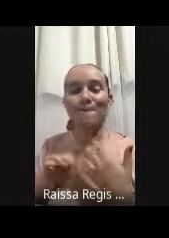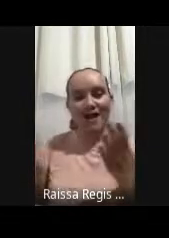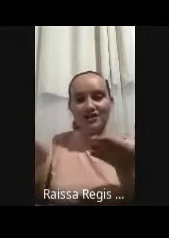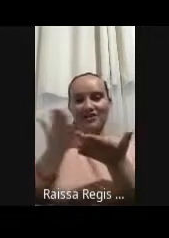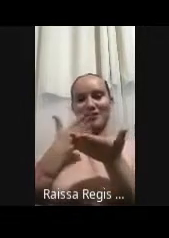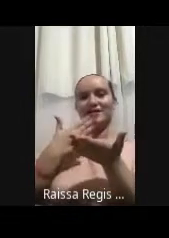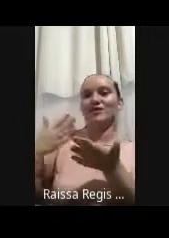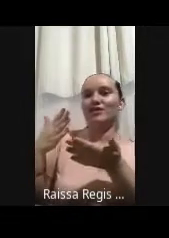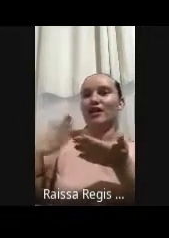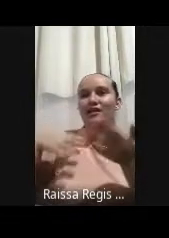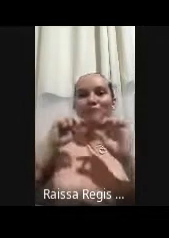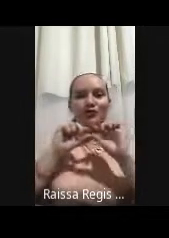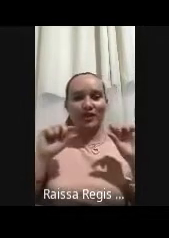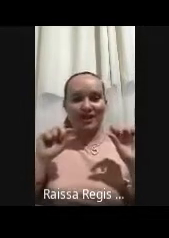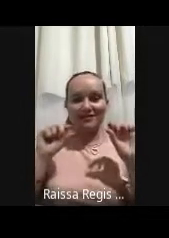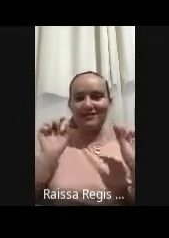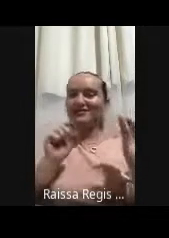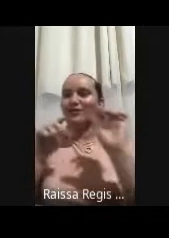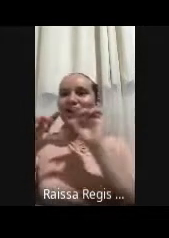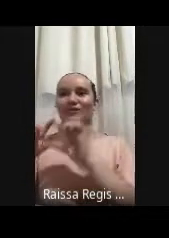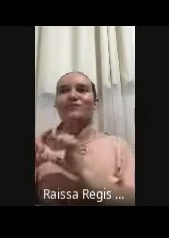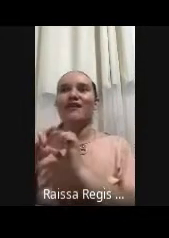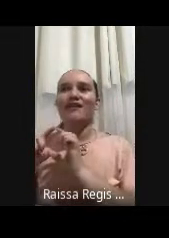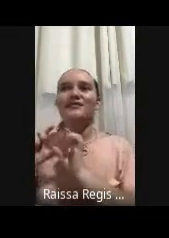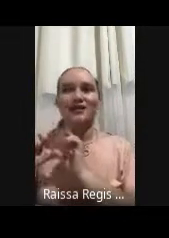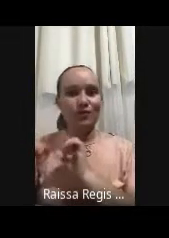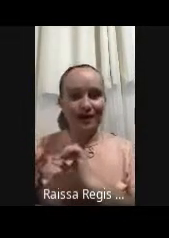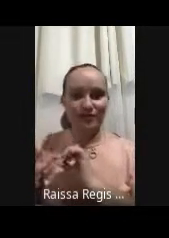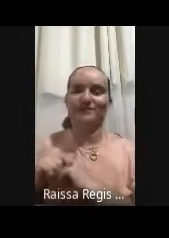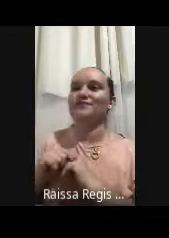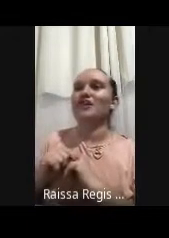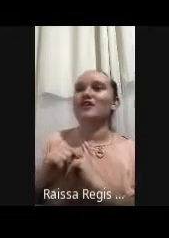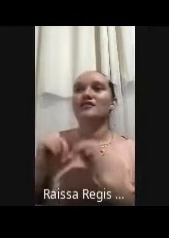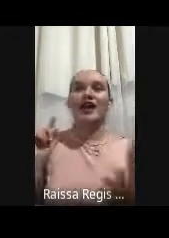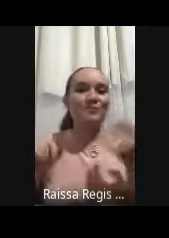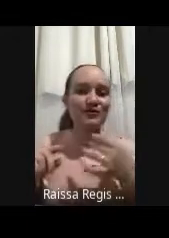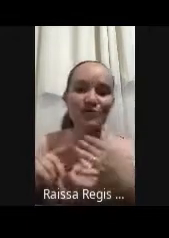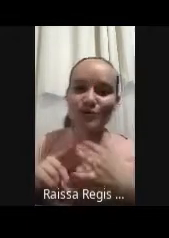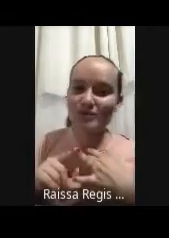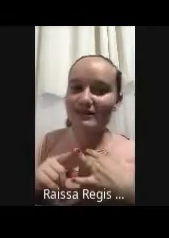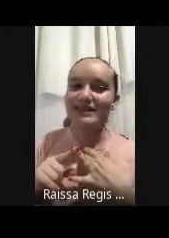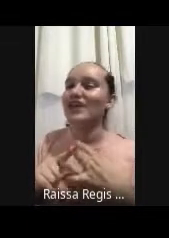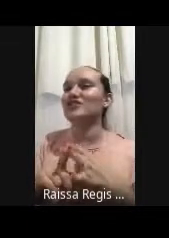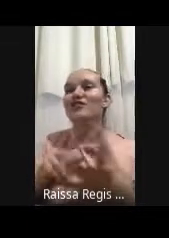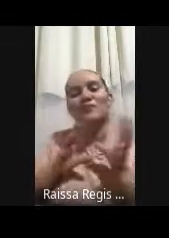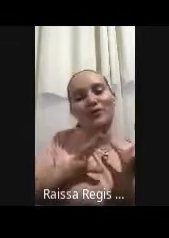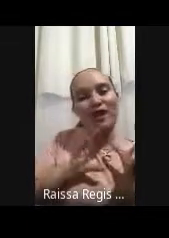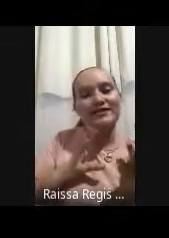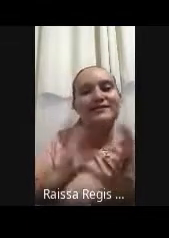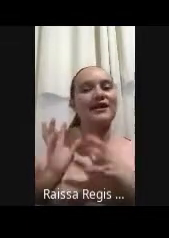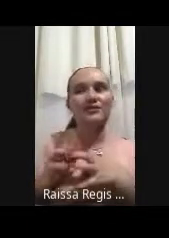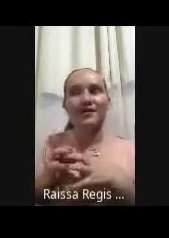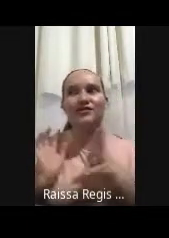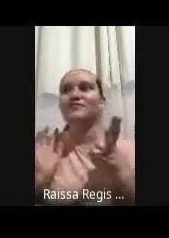Cada página que você vai passando tem em português e tem do lado em SignWriting. Tem a Rapunzel Surda, que é registrado em